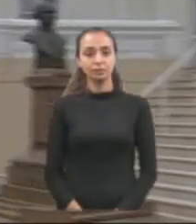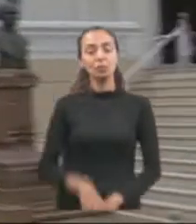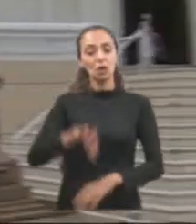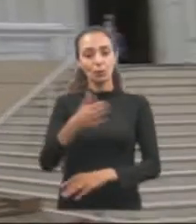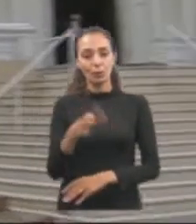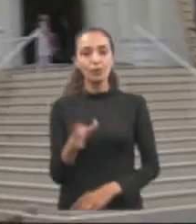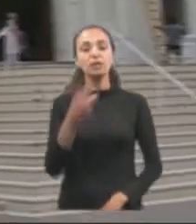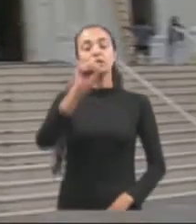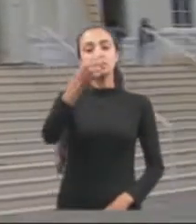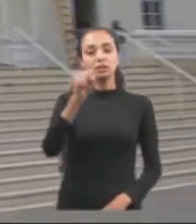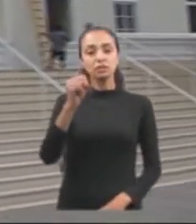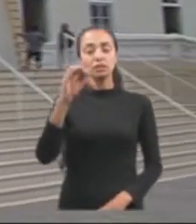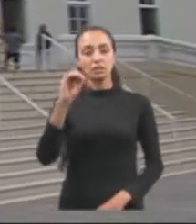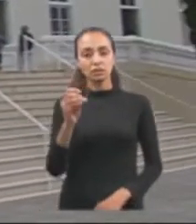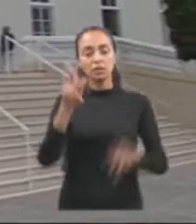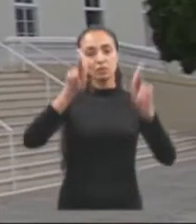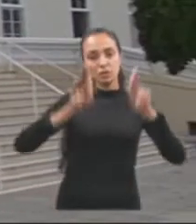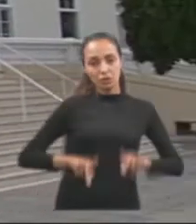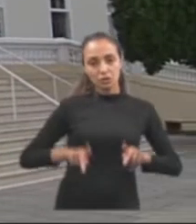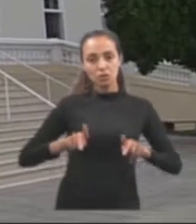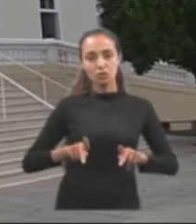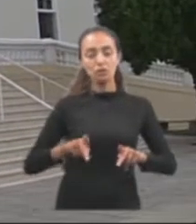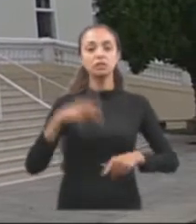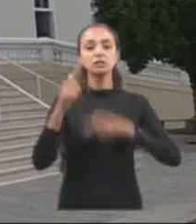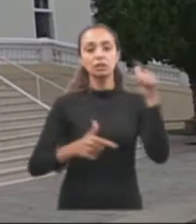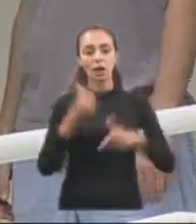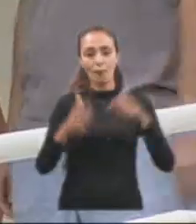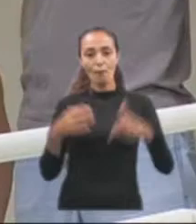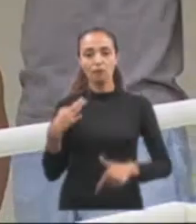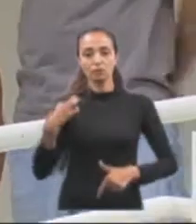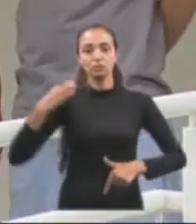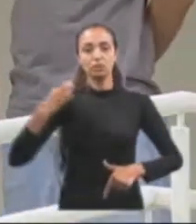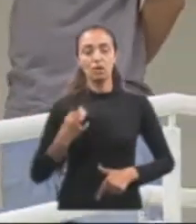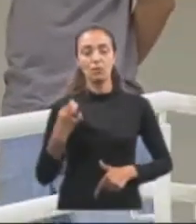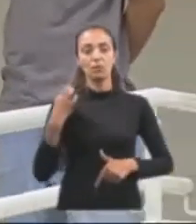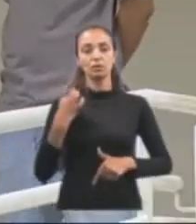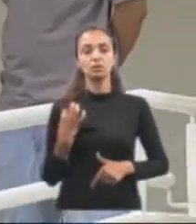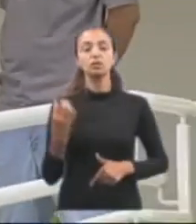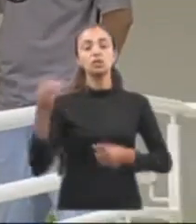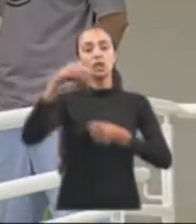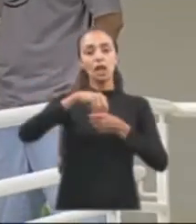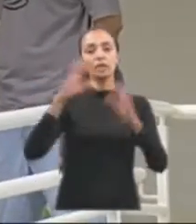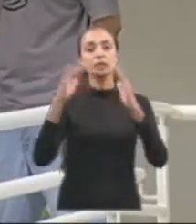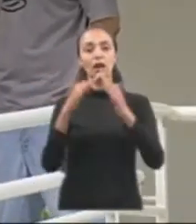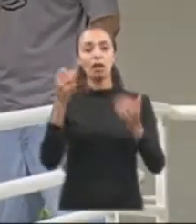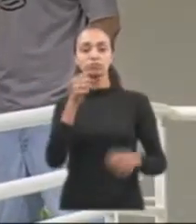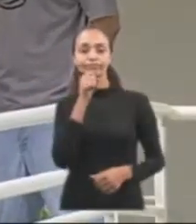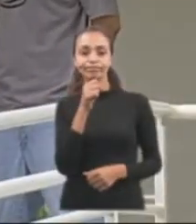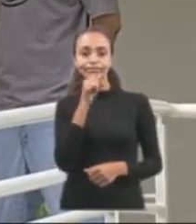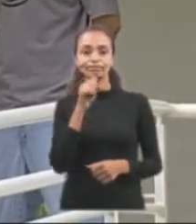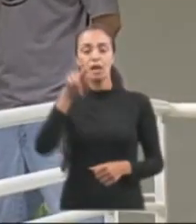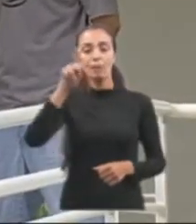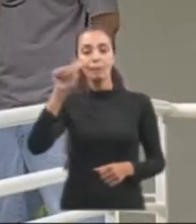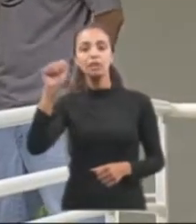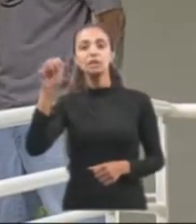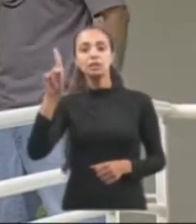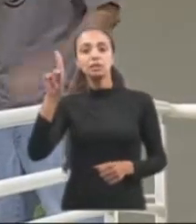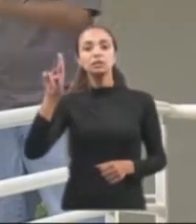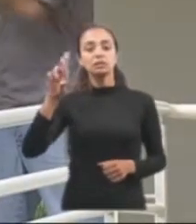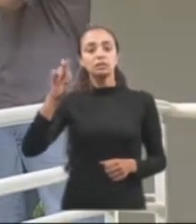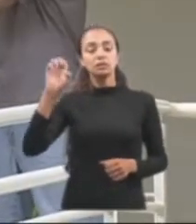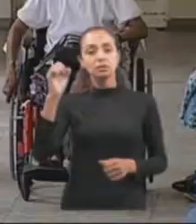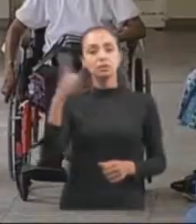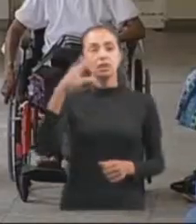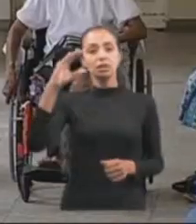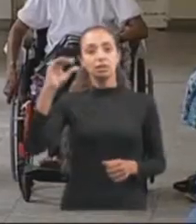Aproximadamente 80 pessoas dedicam voluntariamente parte do seu dia ao asilo. De acordo com a superintendente Cristina Mesquita, existe um convênio